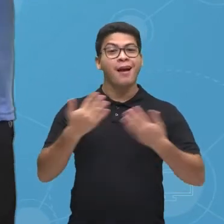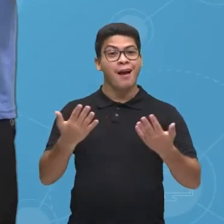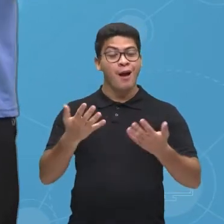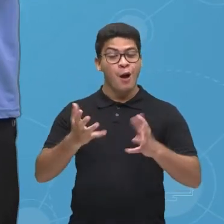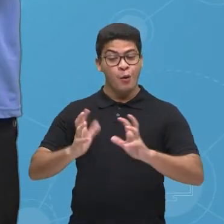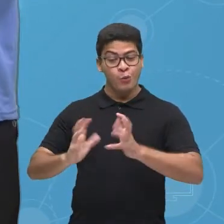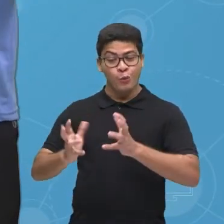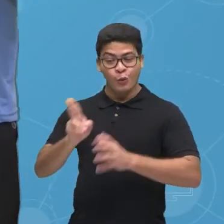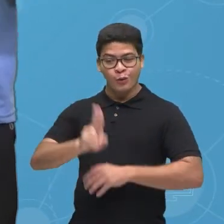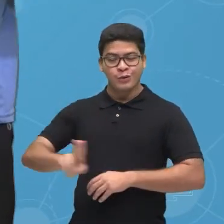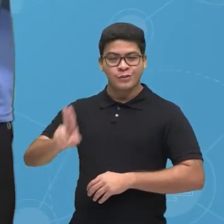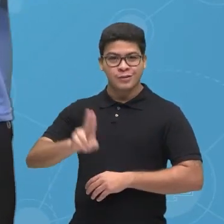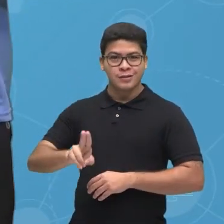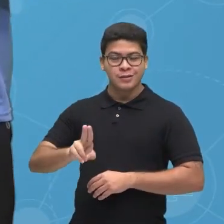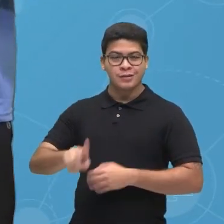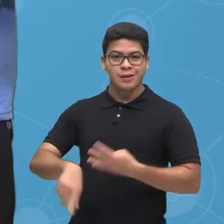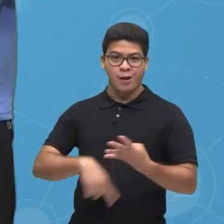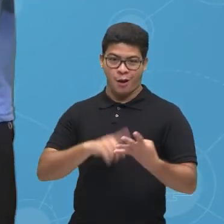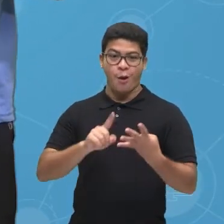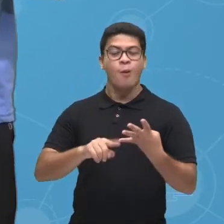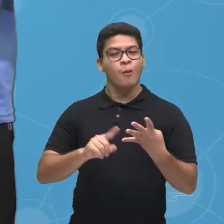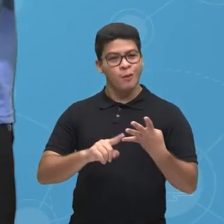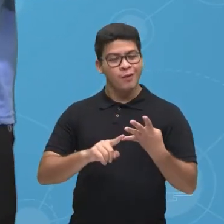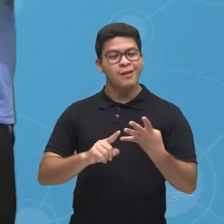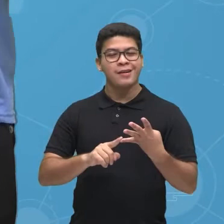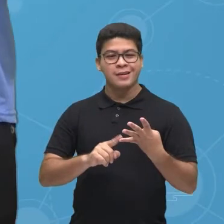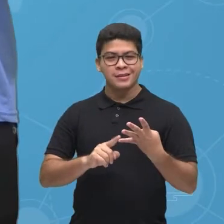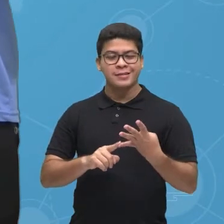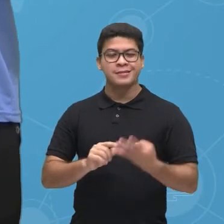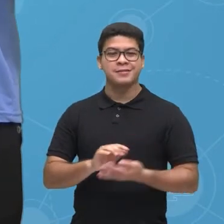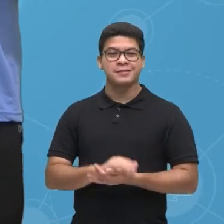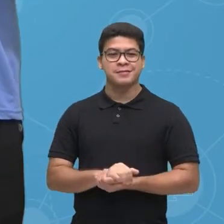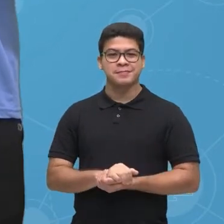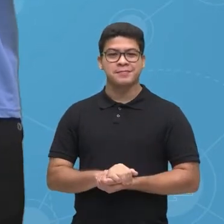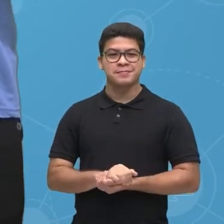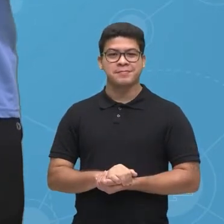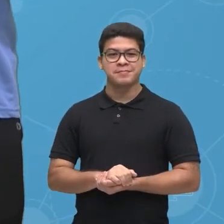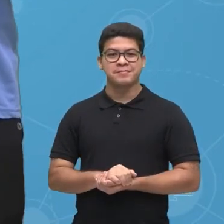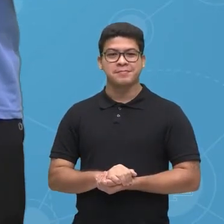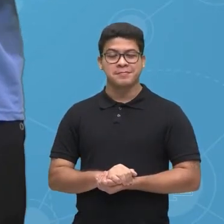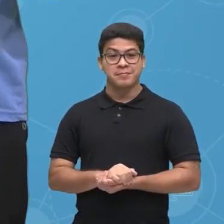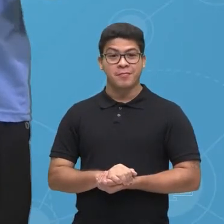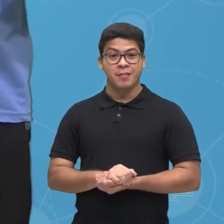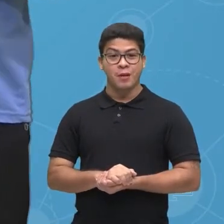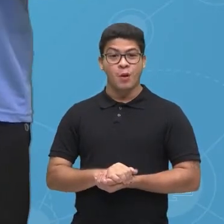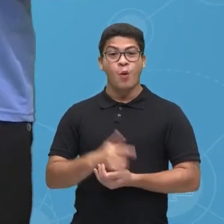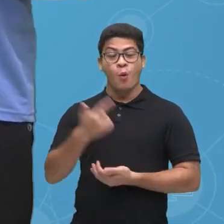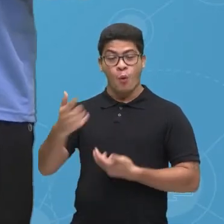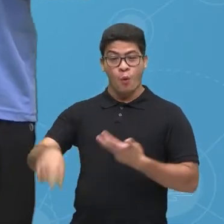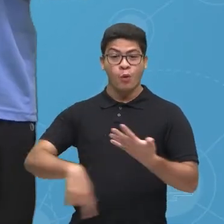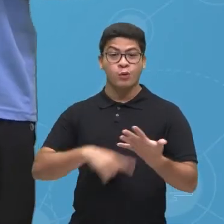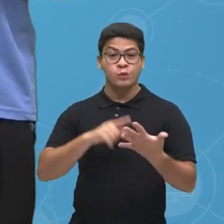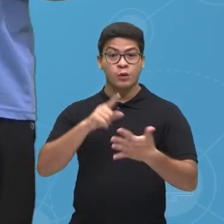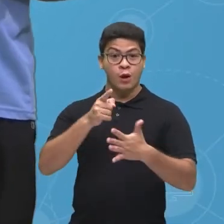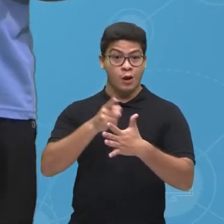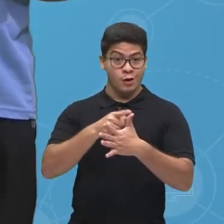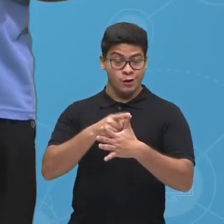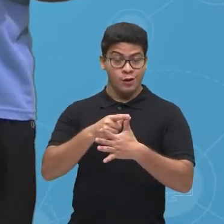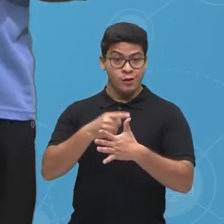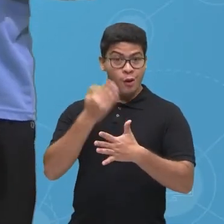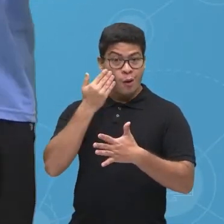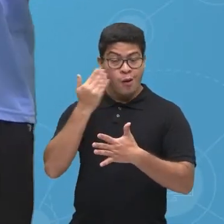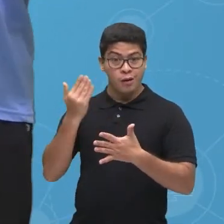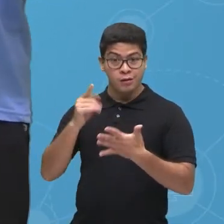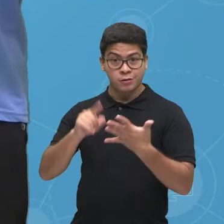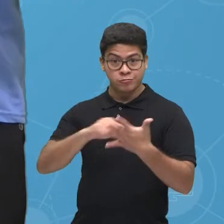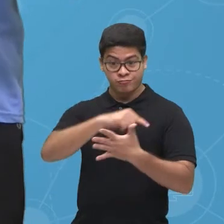né? É o quarto aparelho aí que nós temos na ginástica rítmica. E o próximo aparelho, né, que eu também vou mostrar a vocês